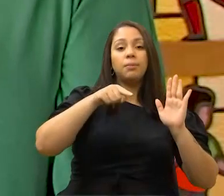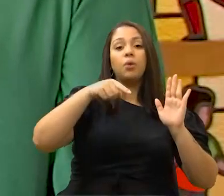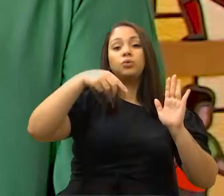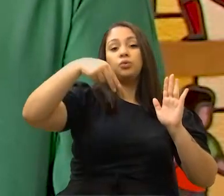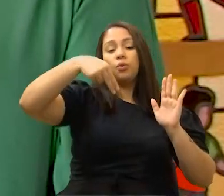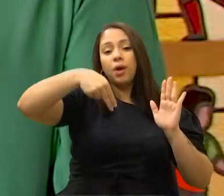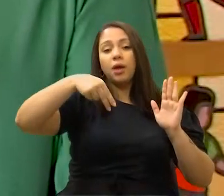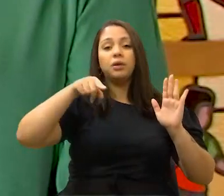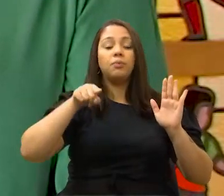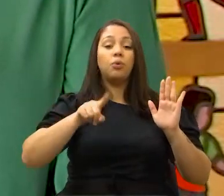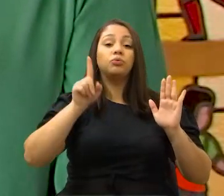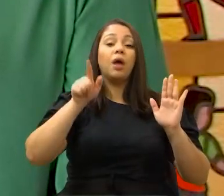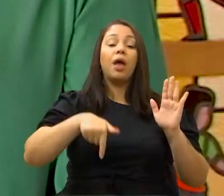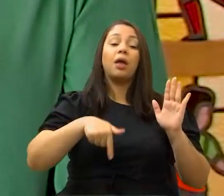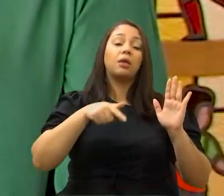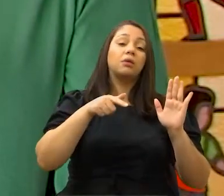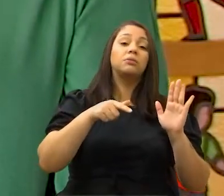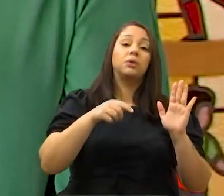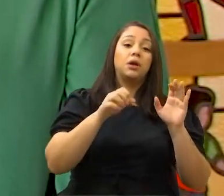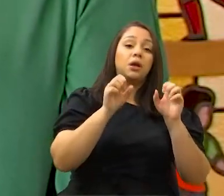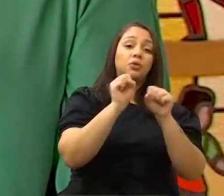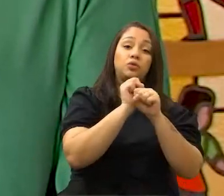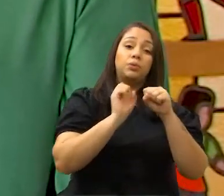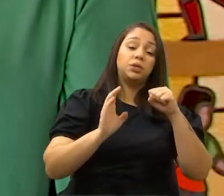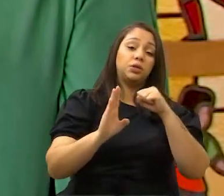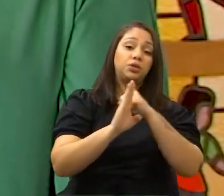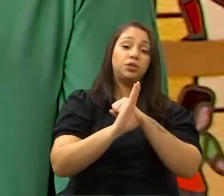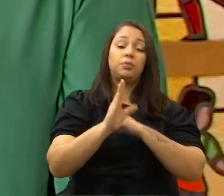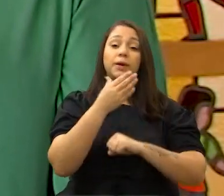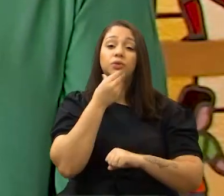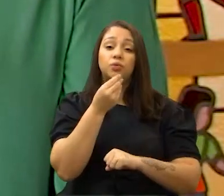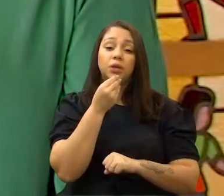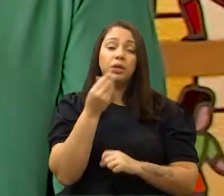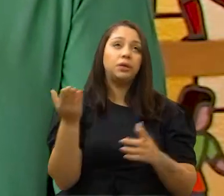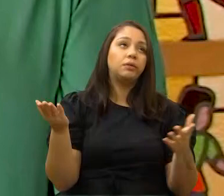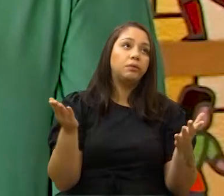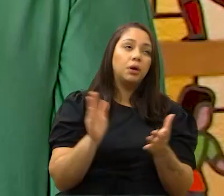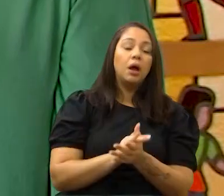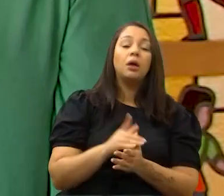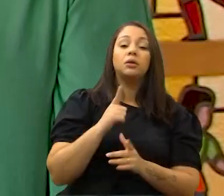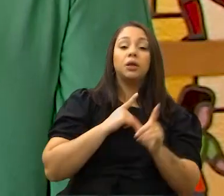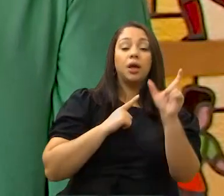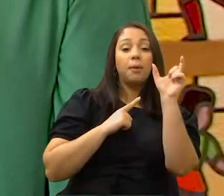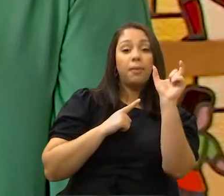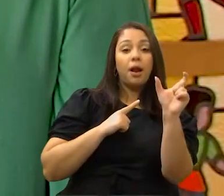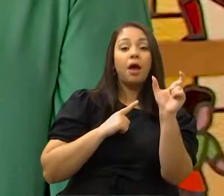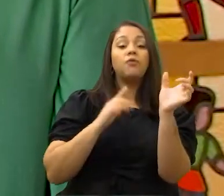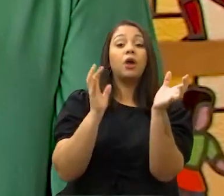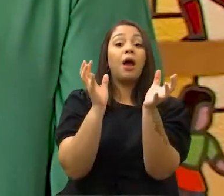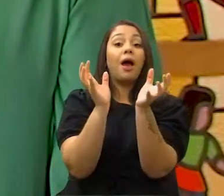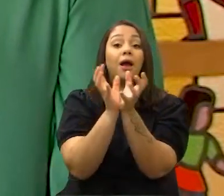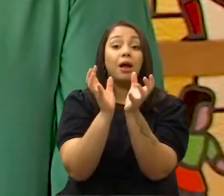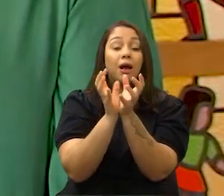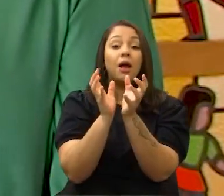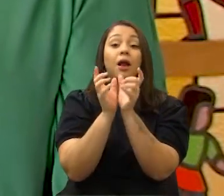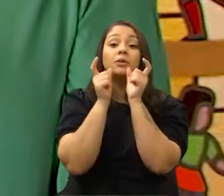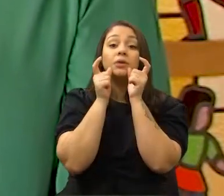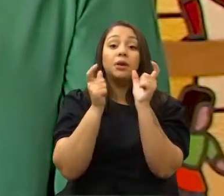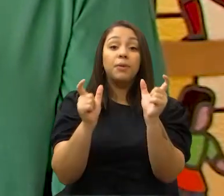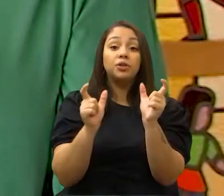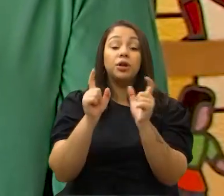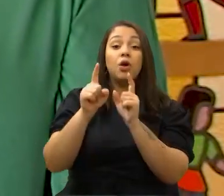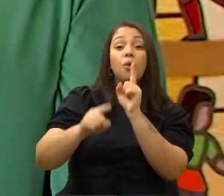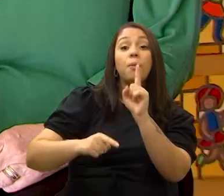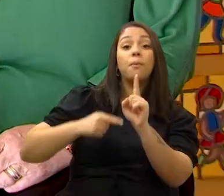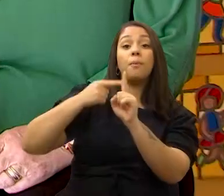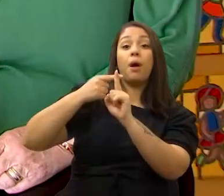S.M. substantivo masculino. Então, tem uma palavra, a classe gramatical e a